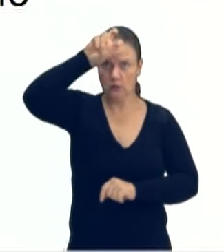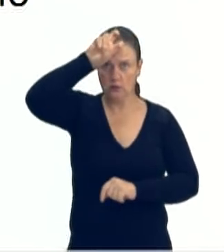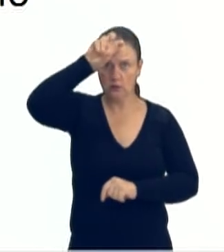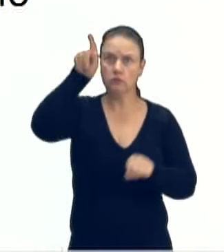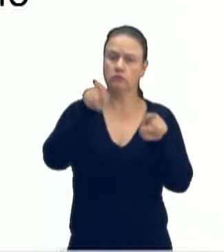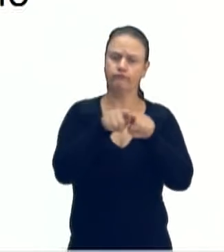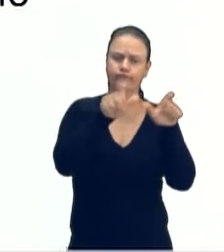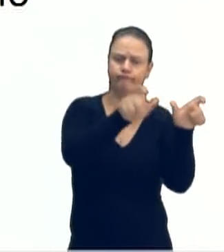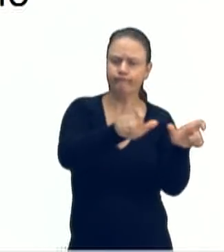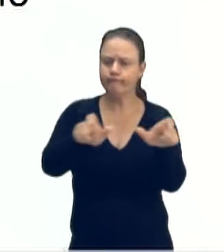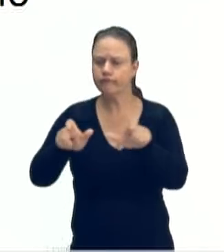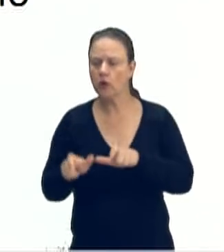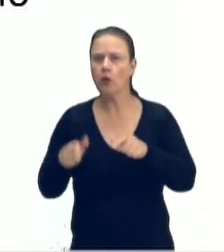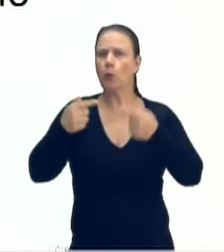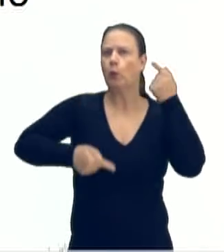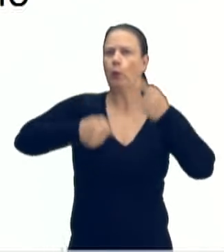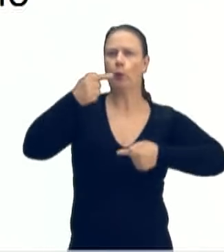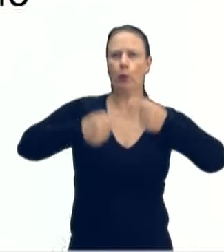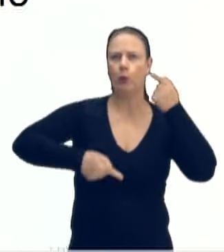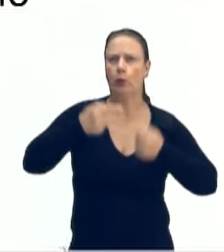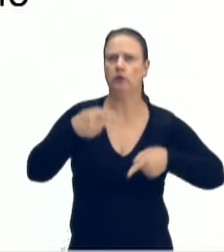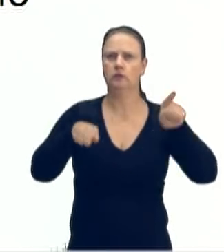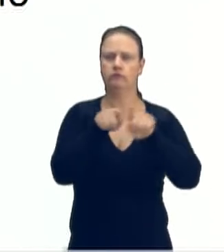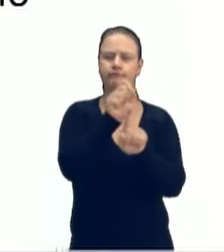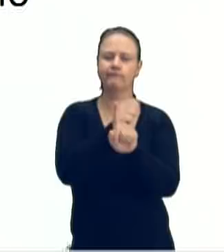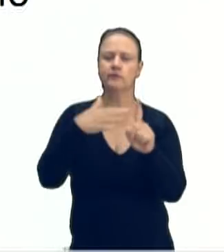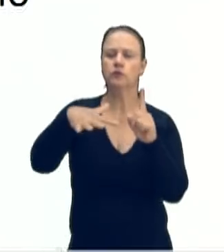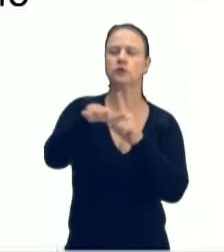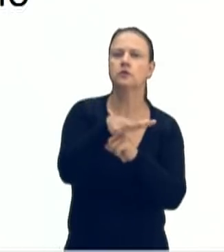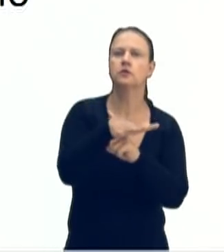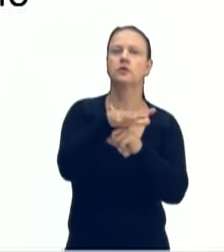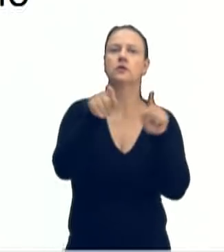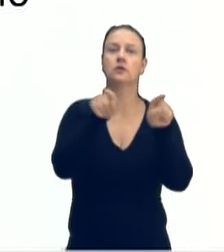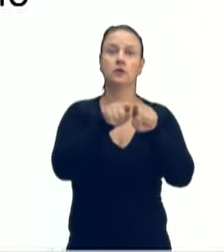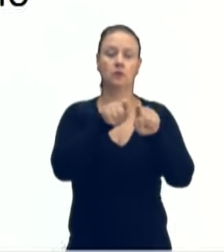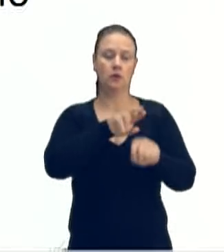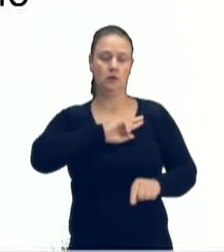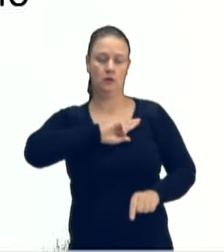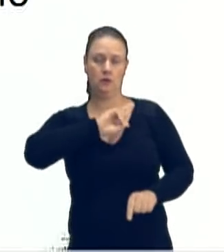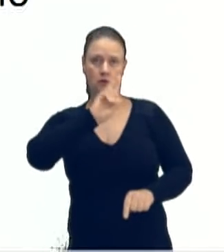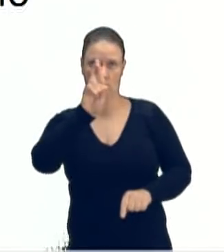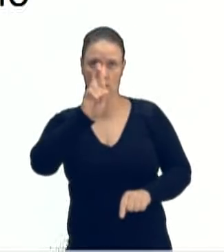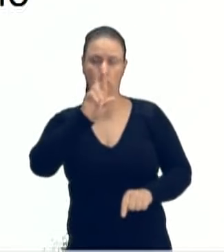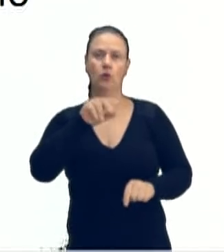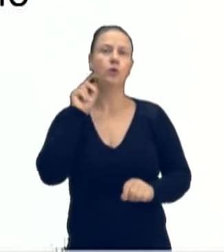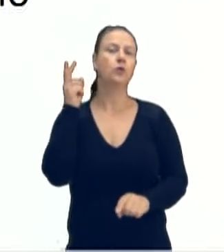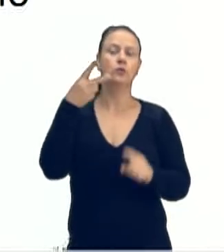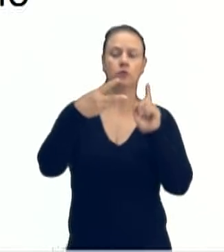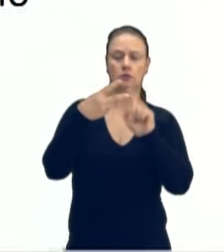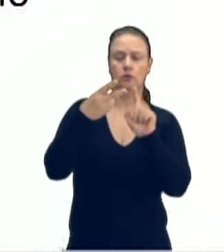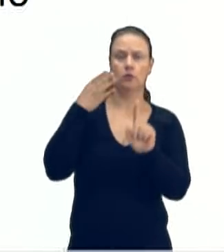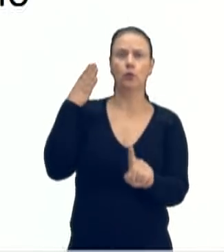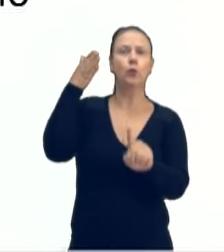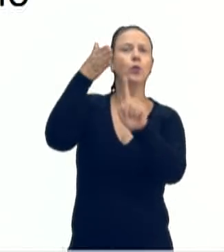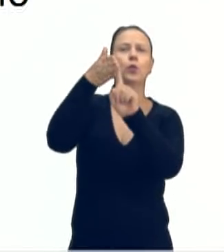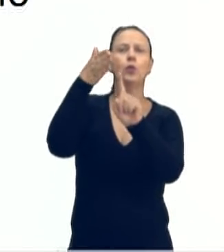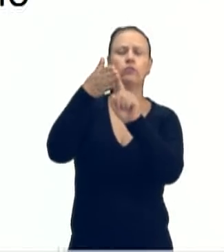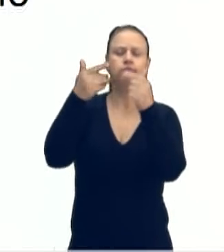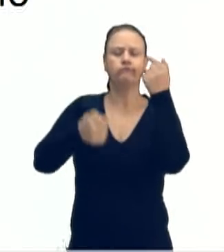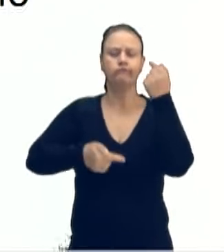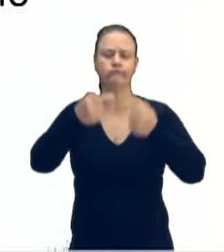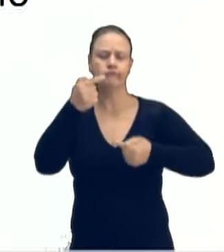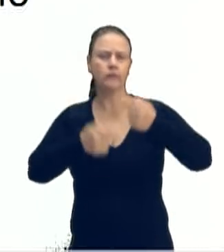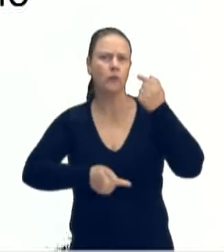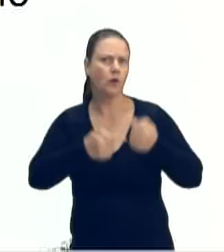localização, organização política, organização social e religiosa. Nosso segundo objetivo: vamos debater a questão